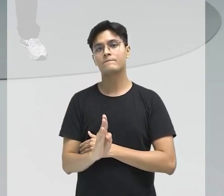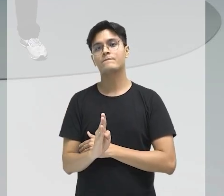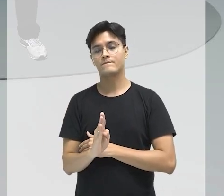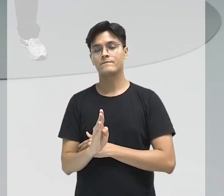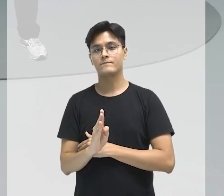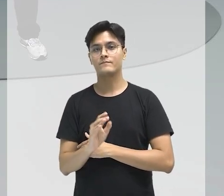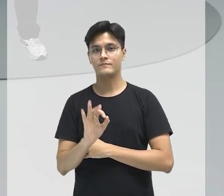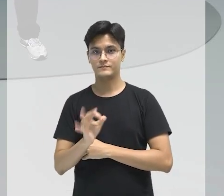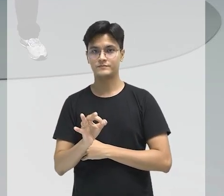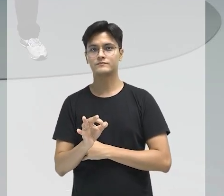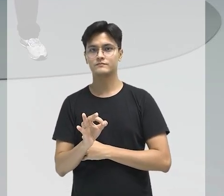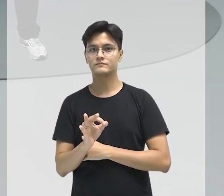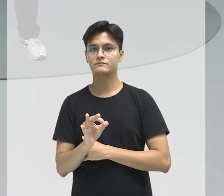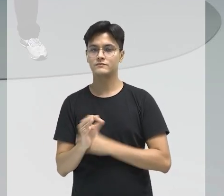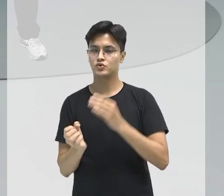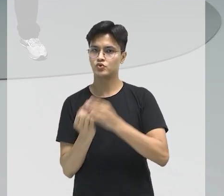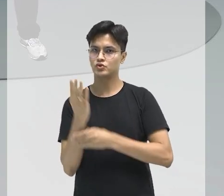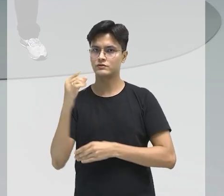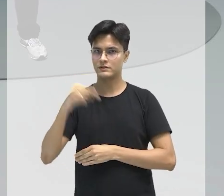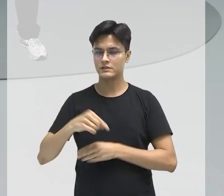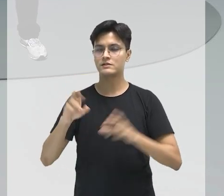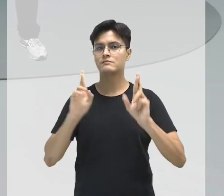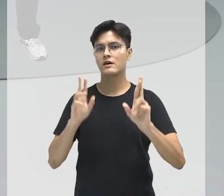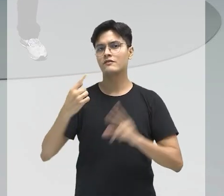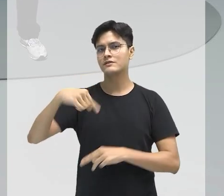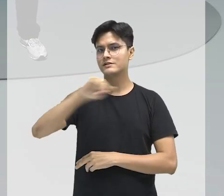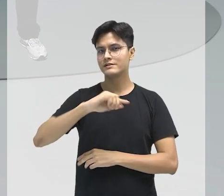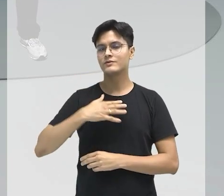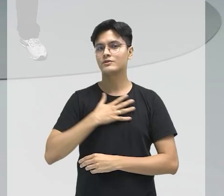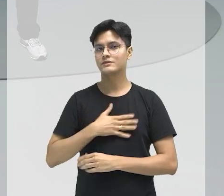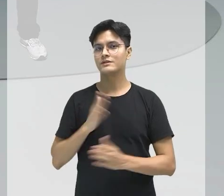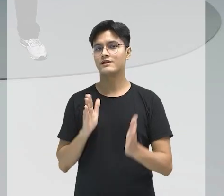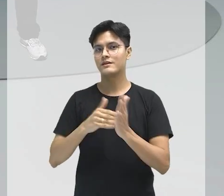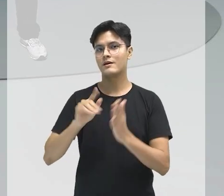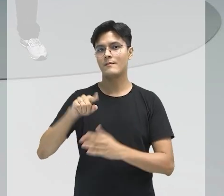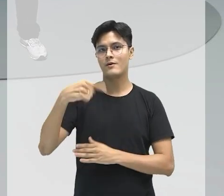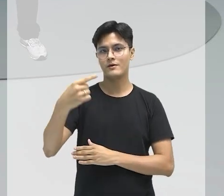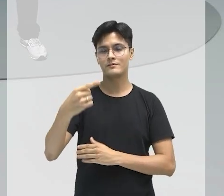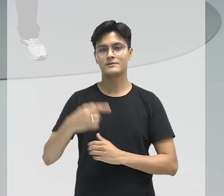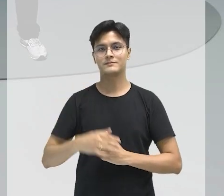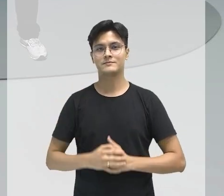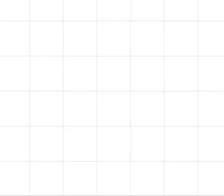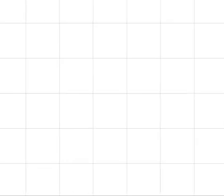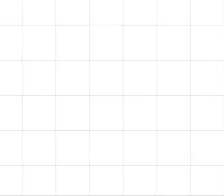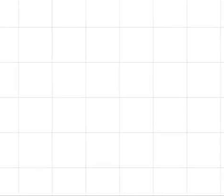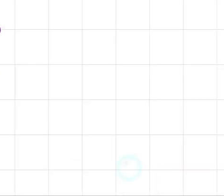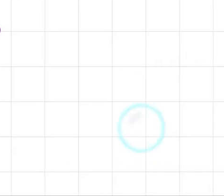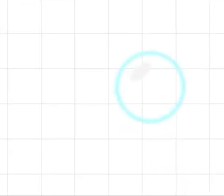genuinamente brasileiras, como também podemos falar. Espero que vocês tenham gostado e até um próximo momento.